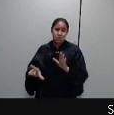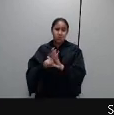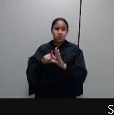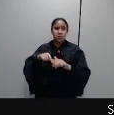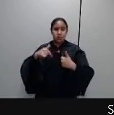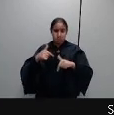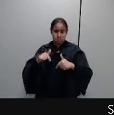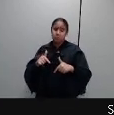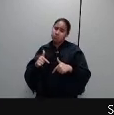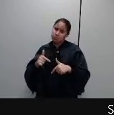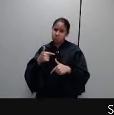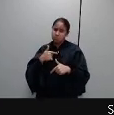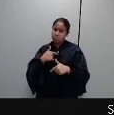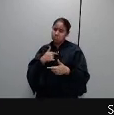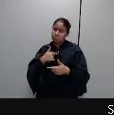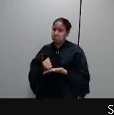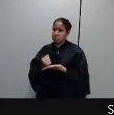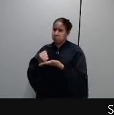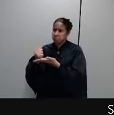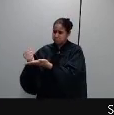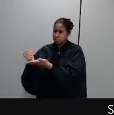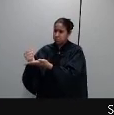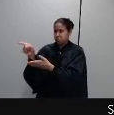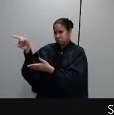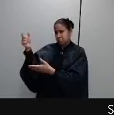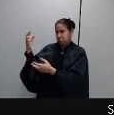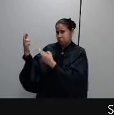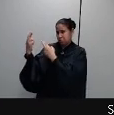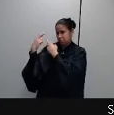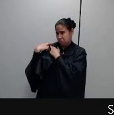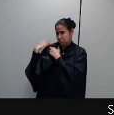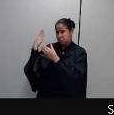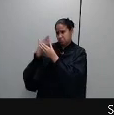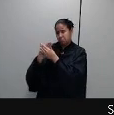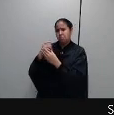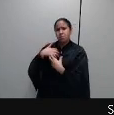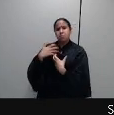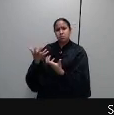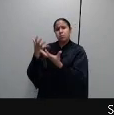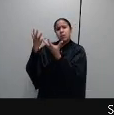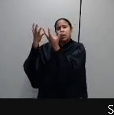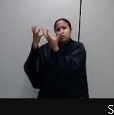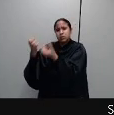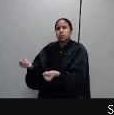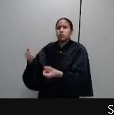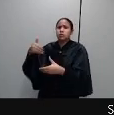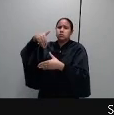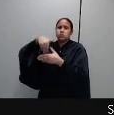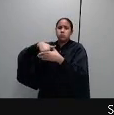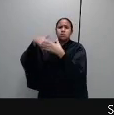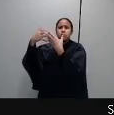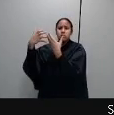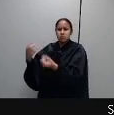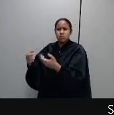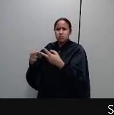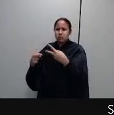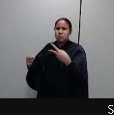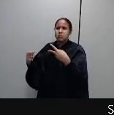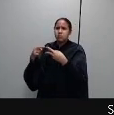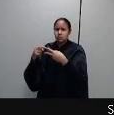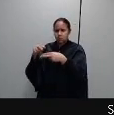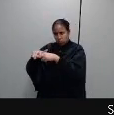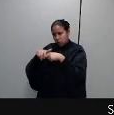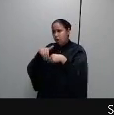em ordem a prover os ricos o meu feito por nos acompanhar o relator